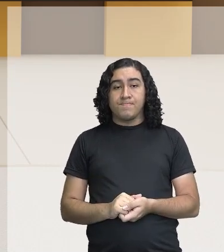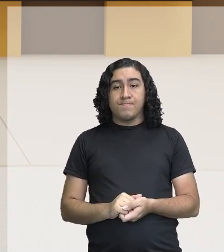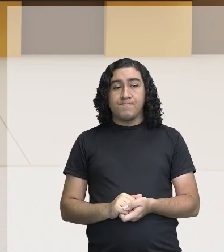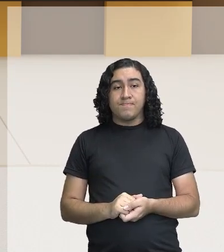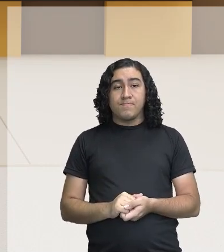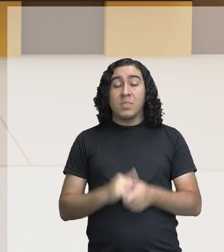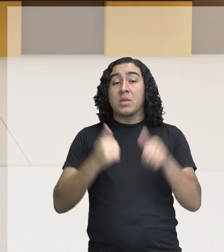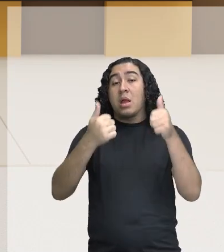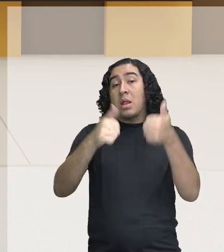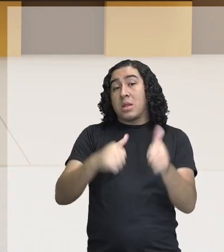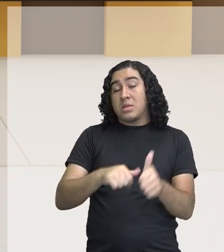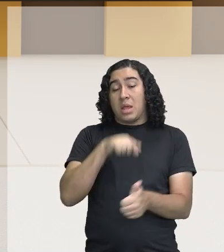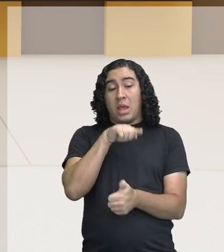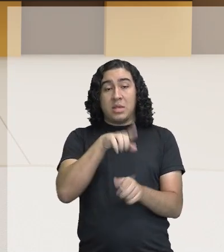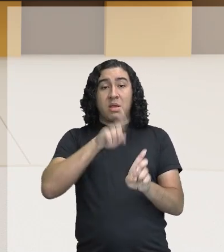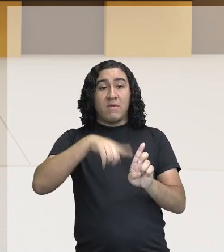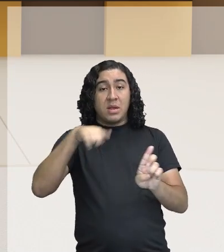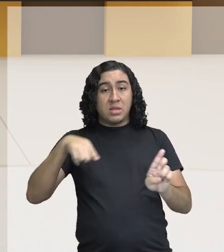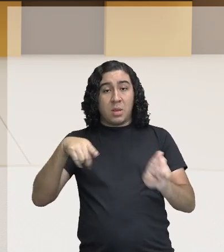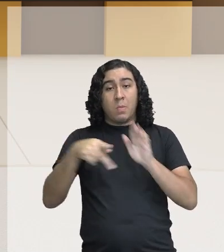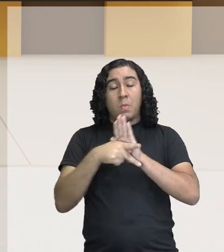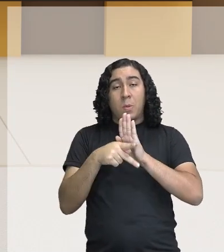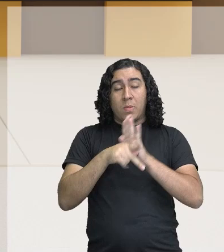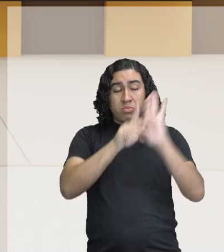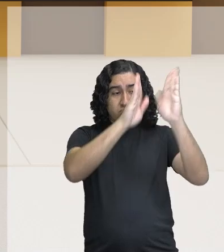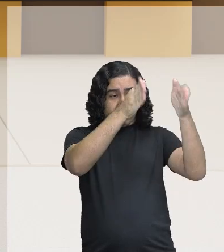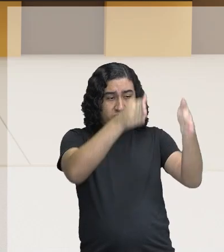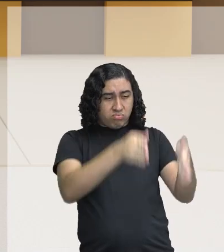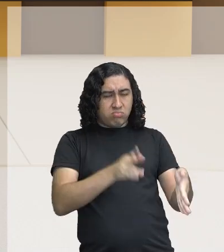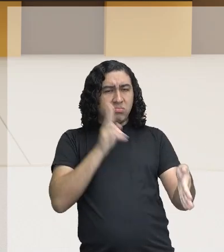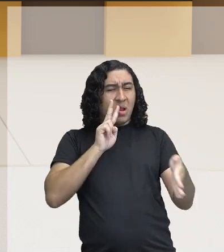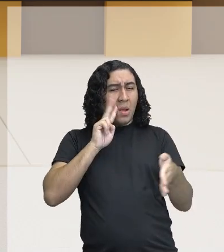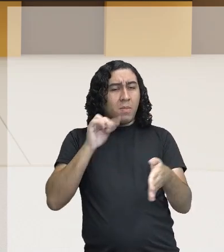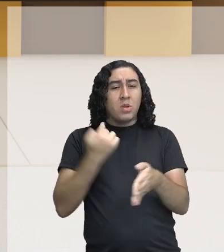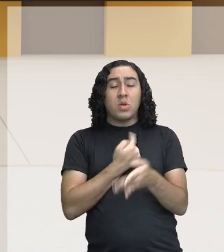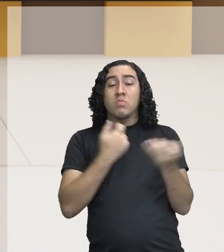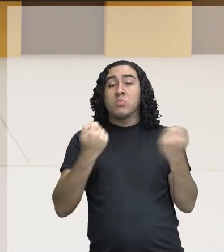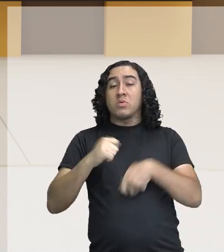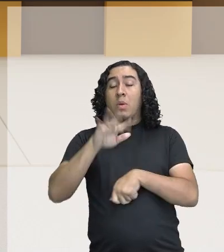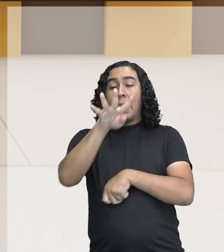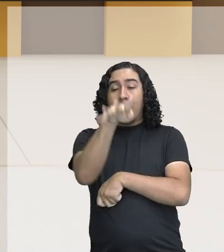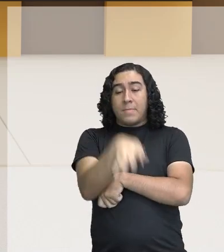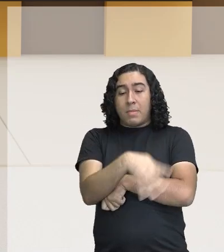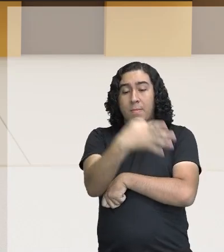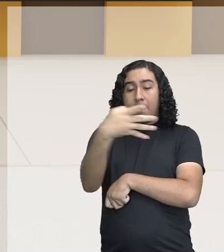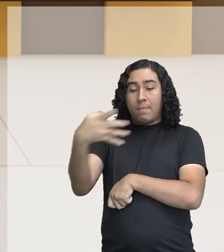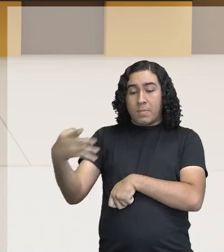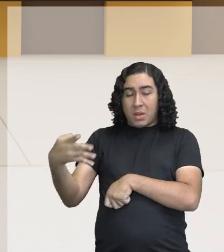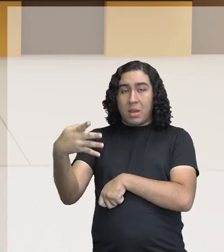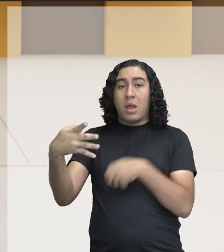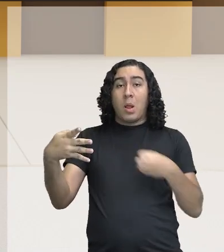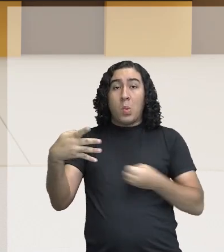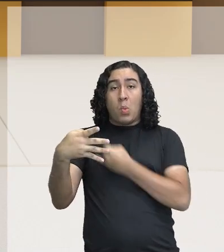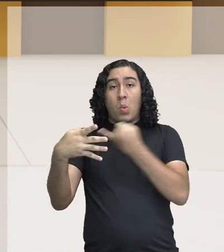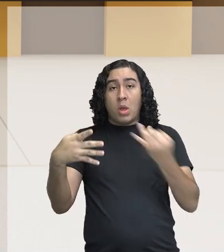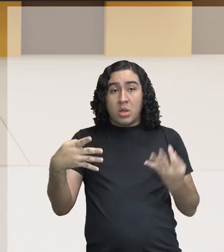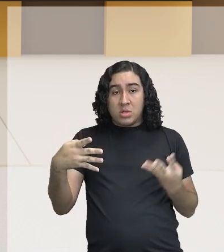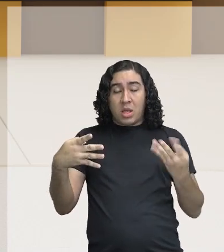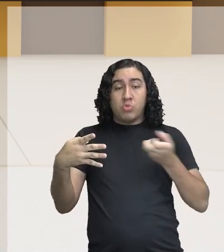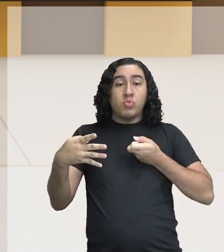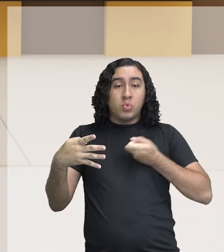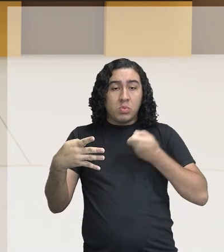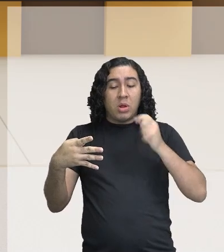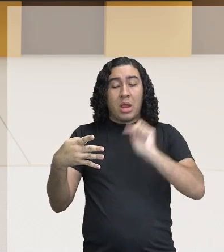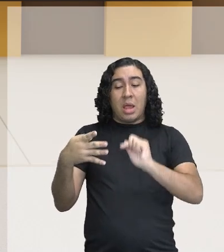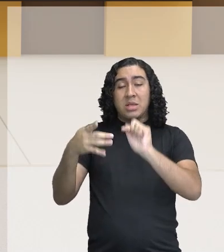que para essa variável, estado civil da tabela, a gente constrói essa tabela de frequência. E a construção desse tipo de